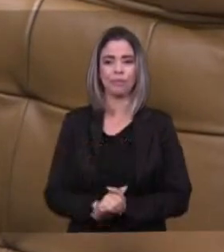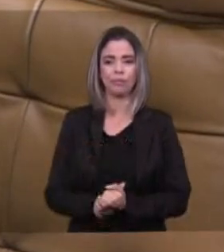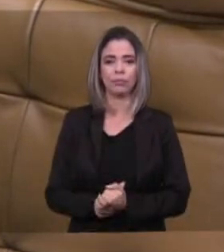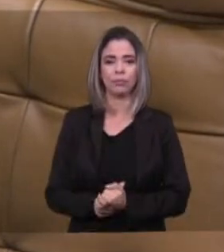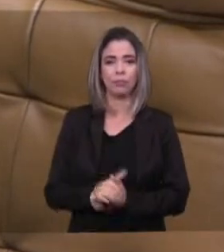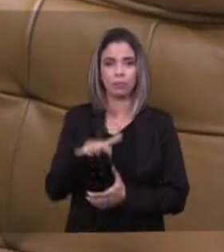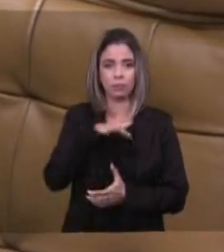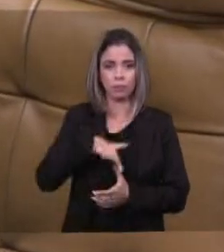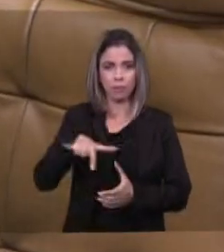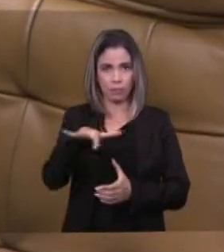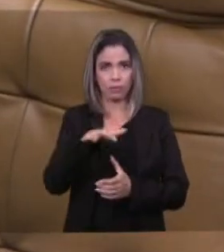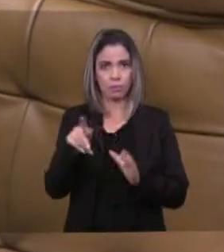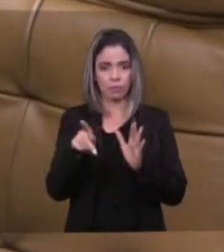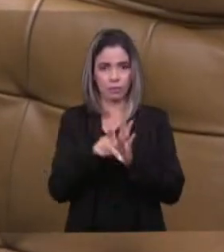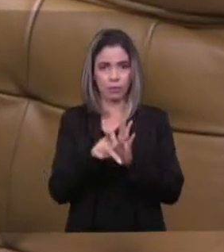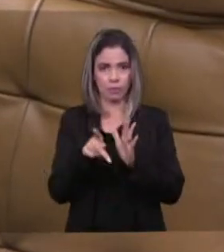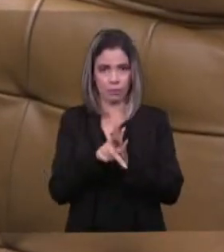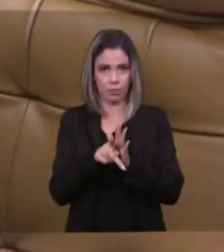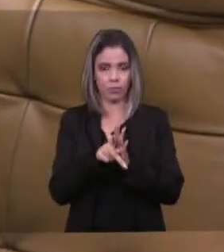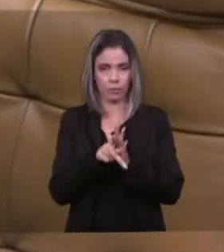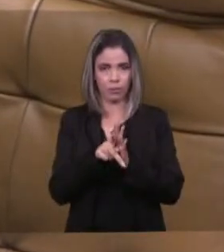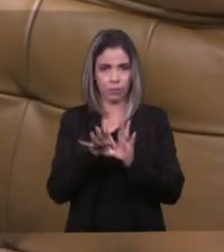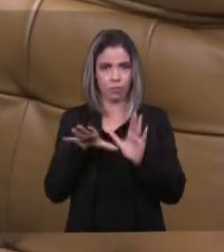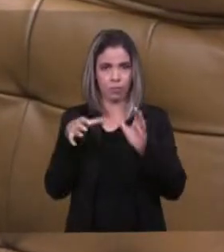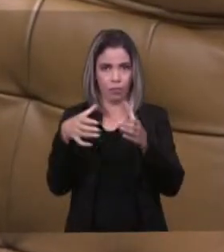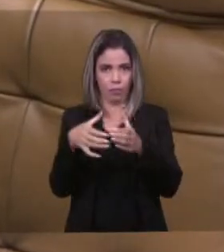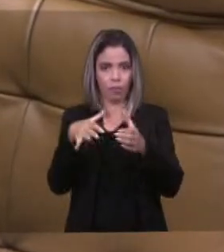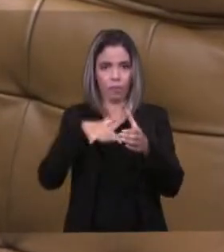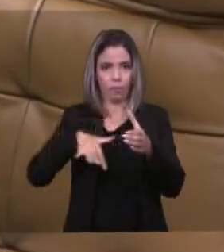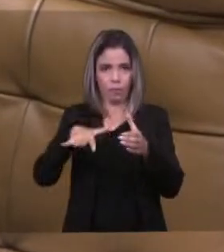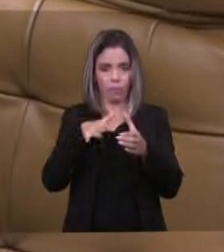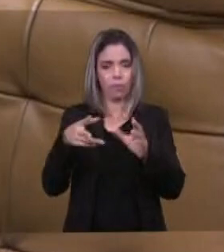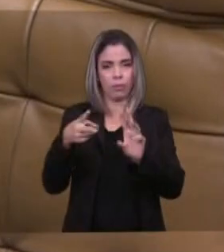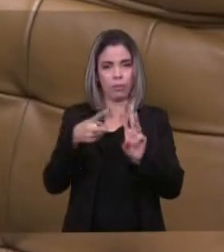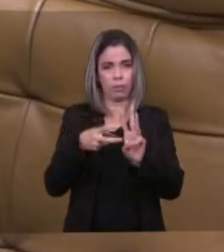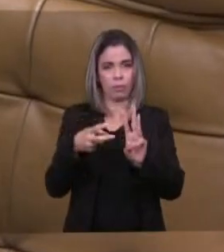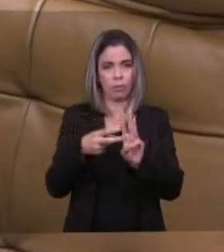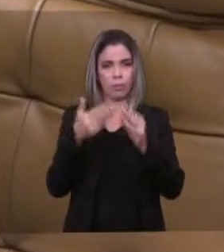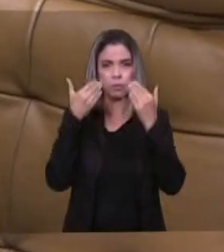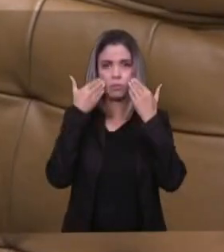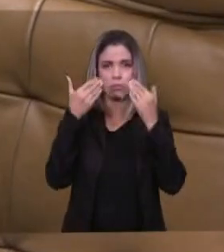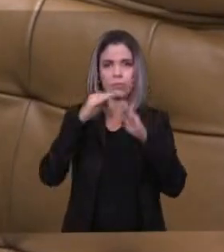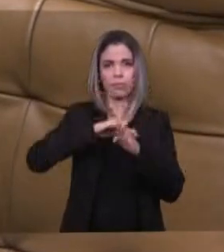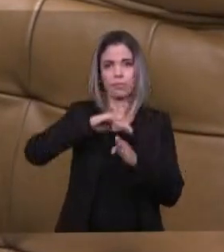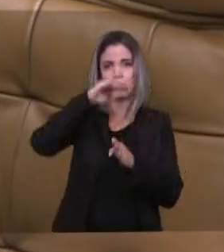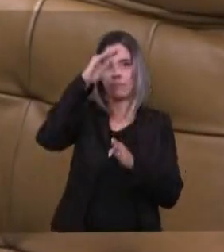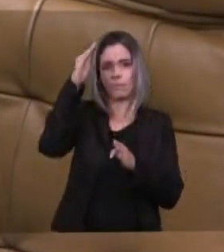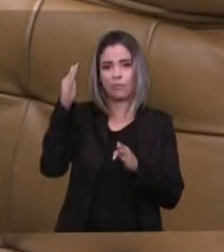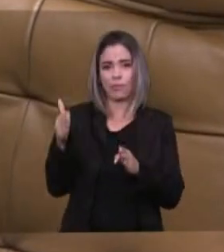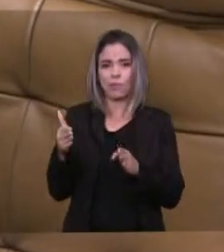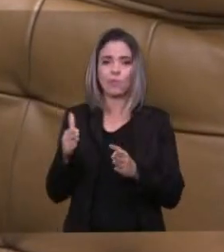na aldeia, ao pé do Monte Roraima. Isso a Carmen é testemunha, isso Brita é testemunha.